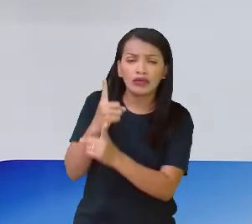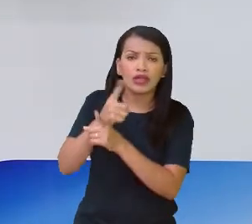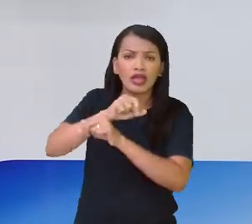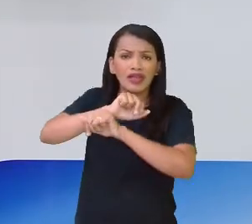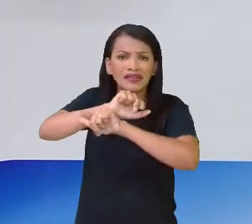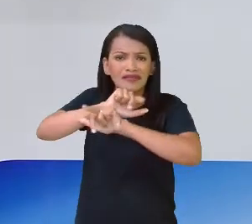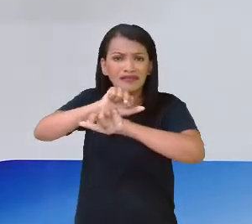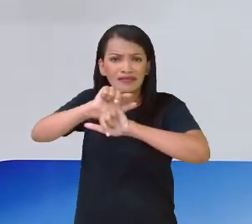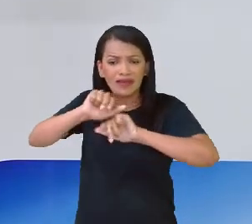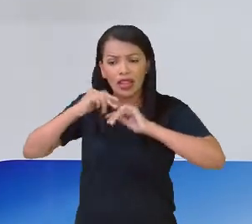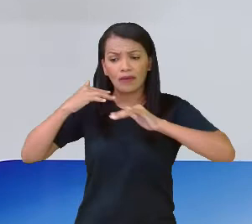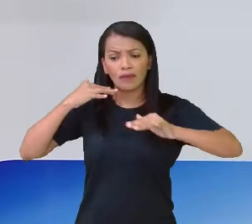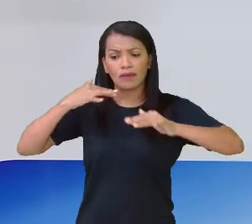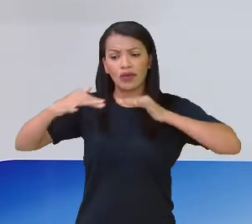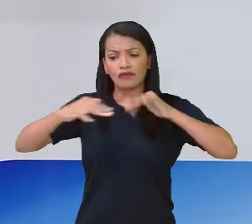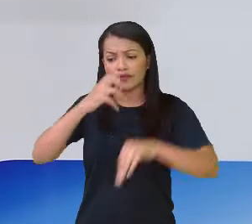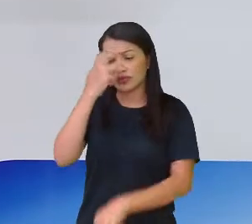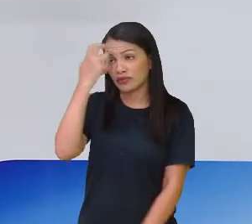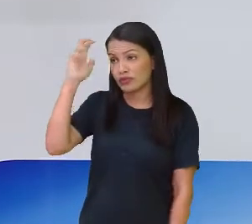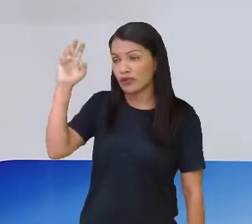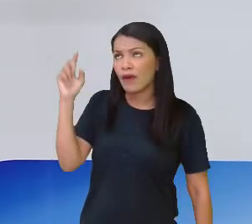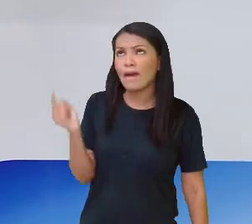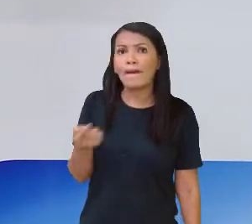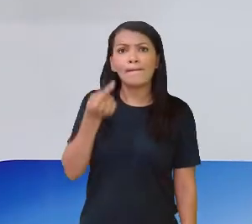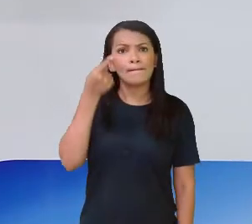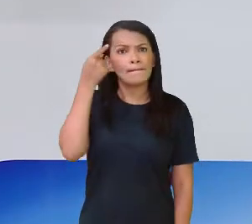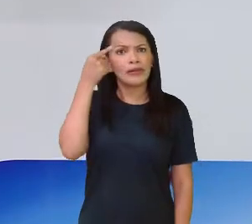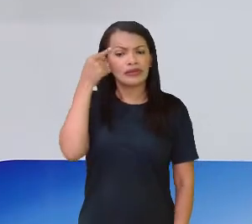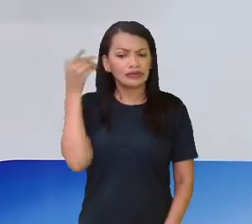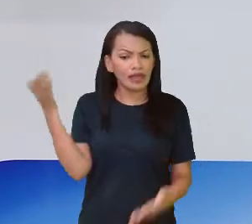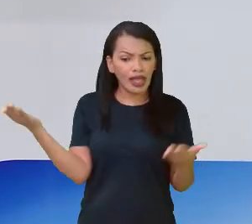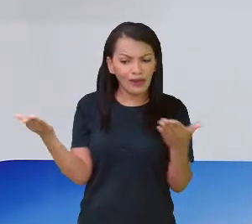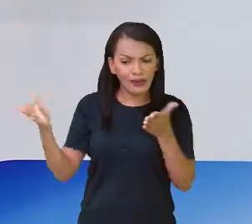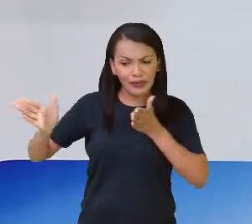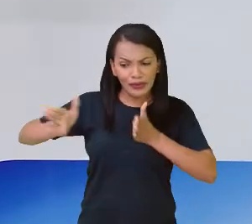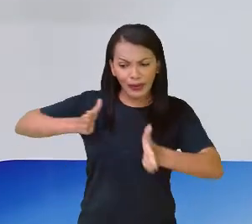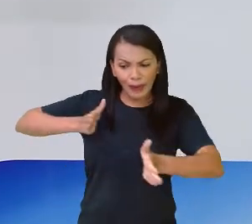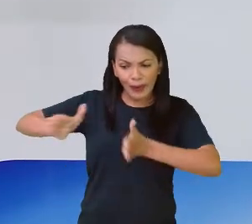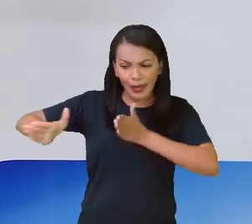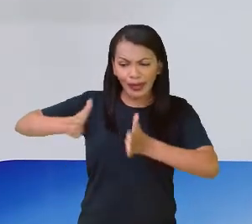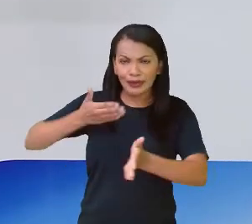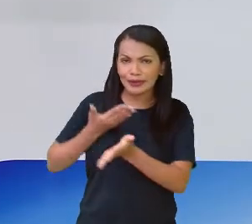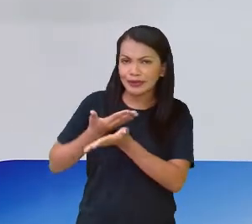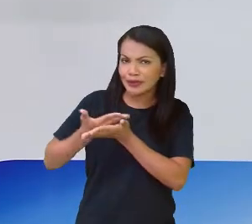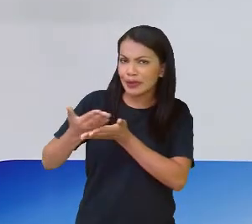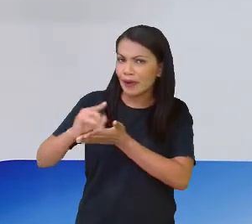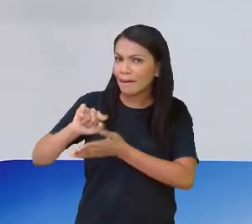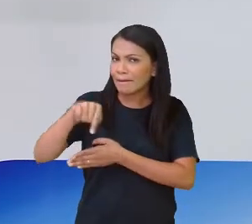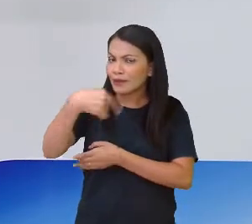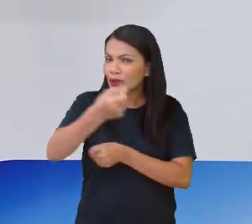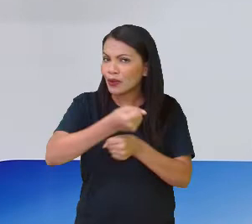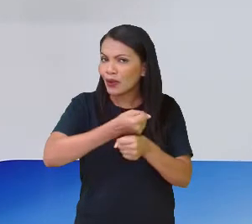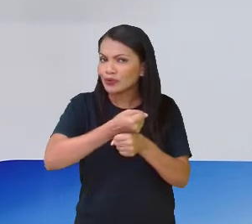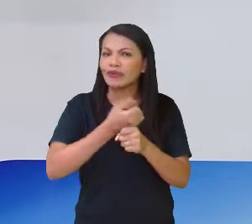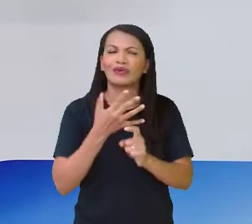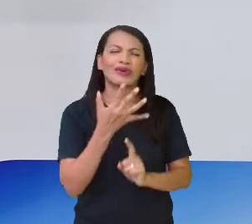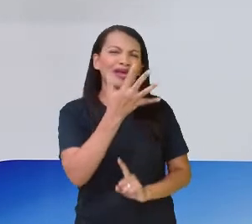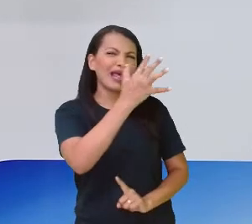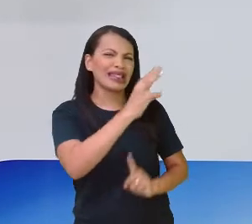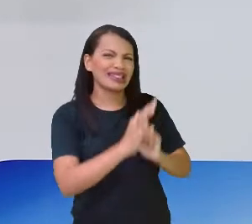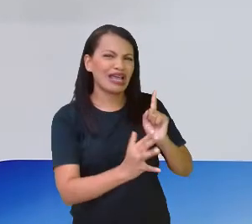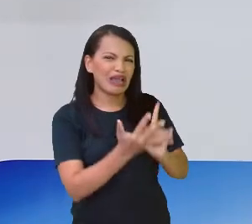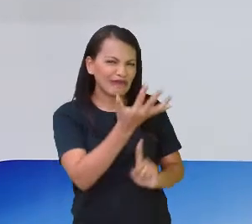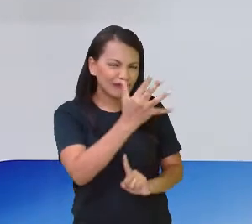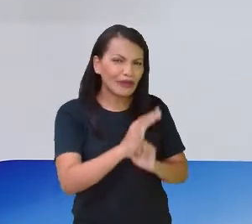culturais. Pensa agora num período que está chegando, comecinho do próximo ano, no Carnaval.